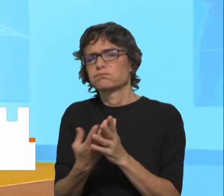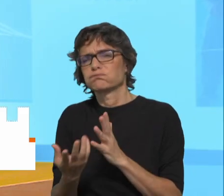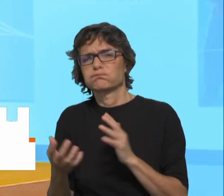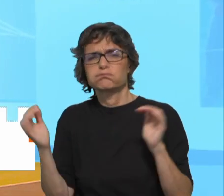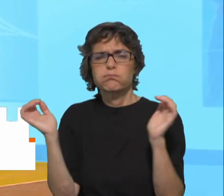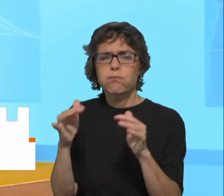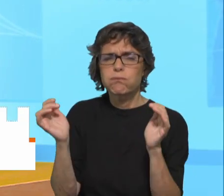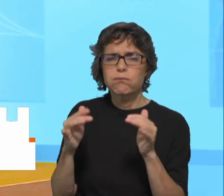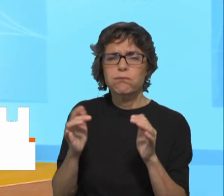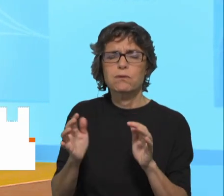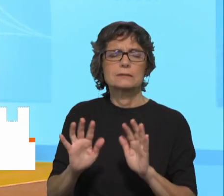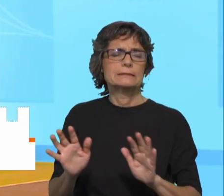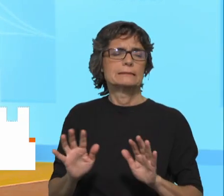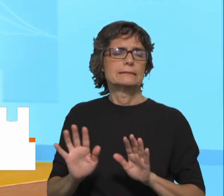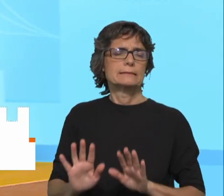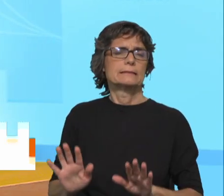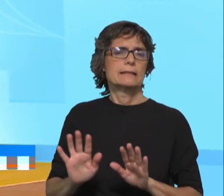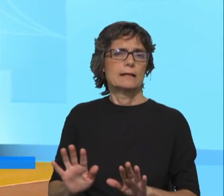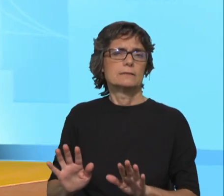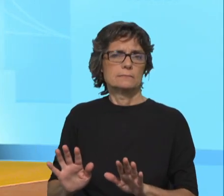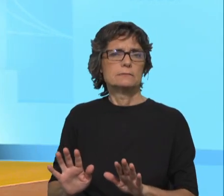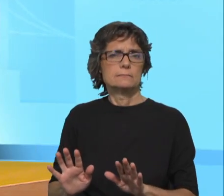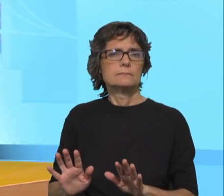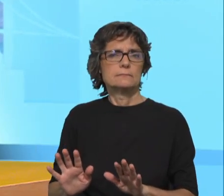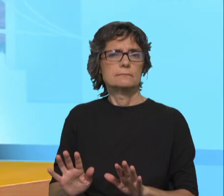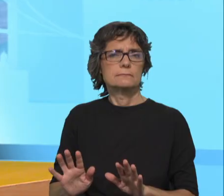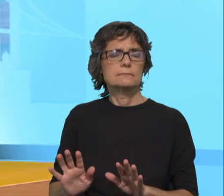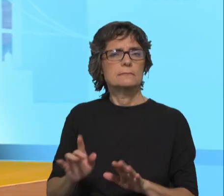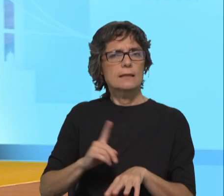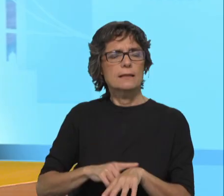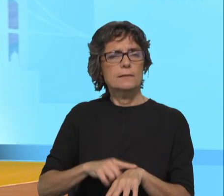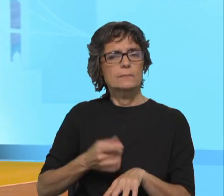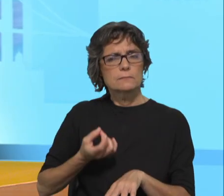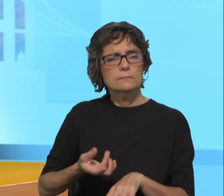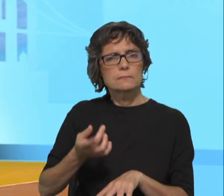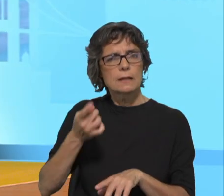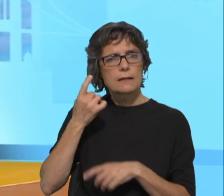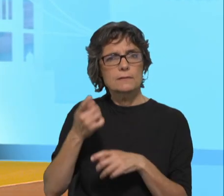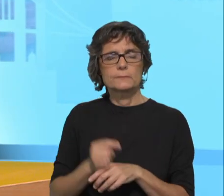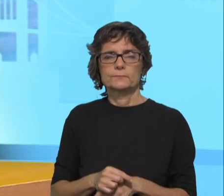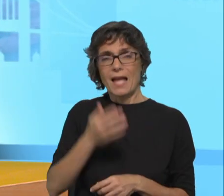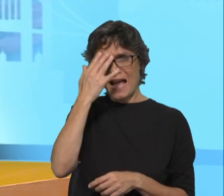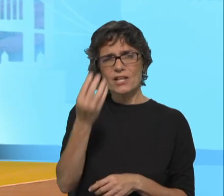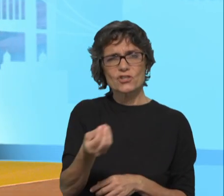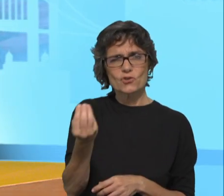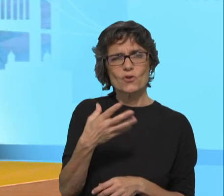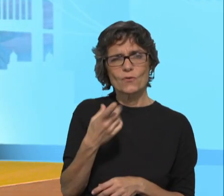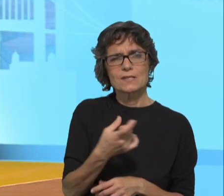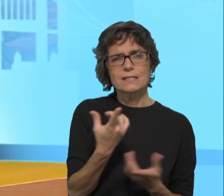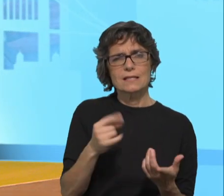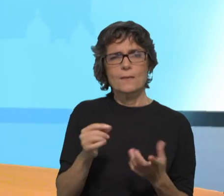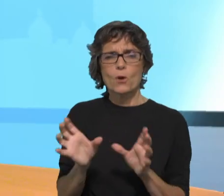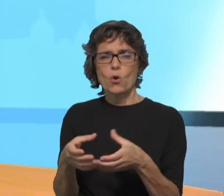multidões ou de coisas a acontecer, mas sim esta reflexão. Os jovens precisam fazer a experiência do pequeno grupo também?